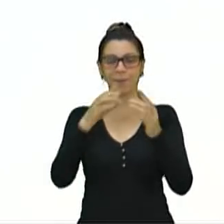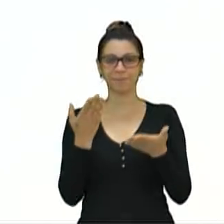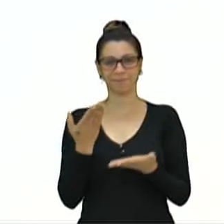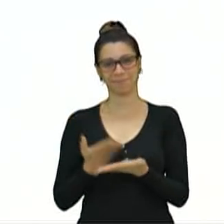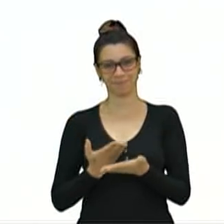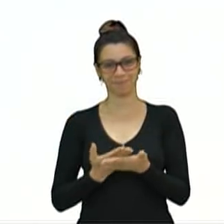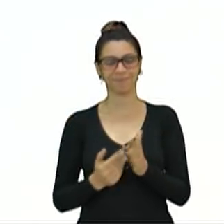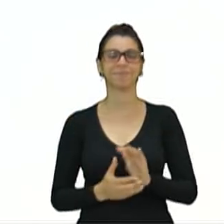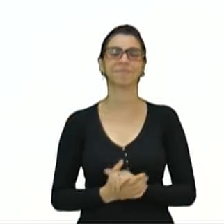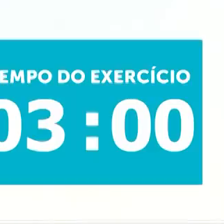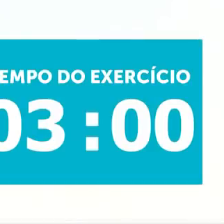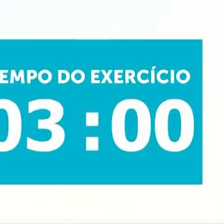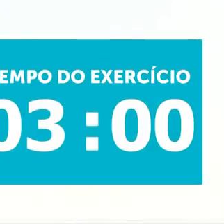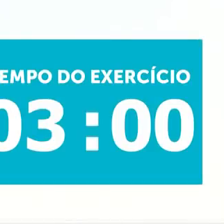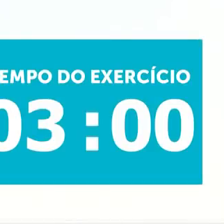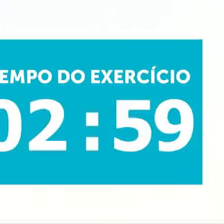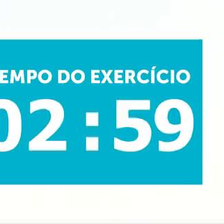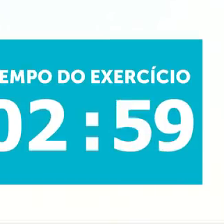hoje.